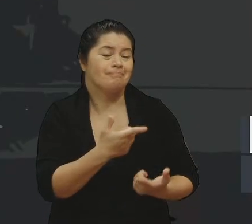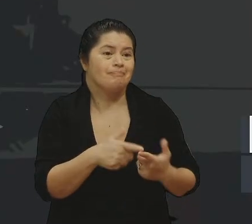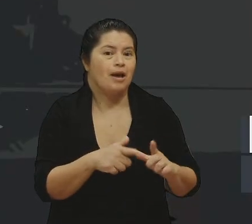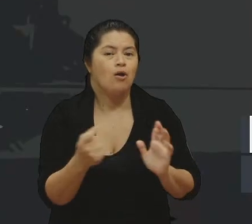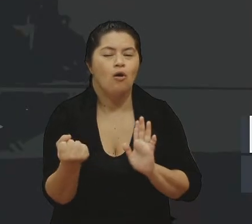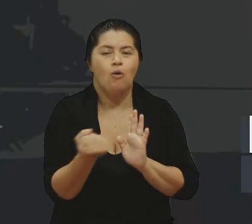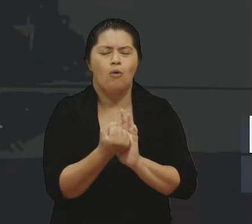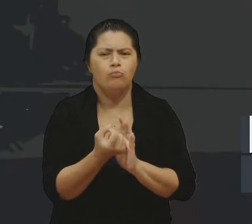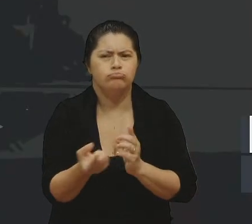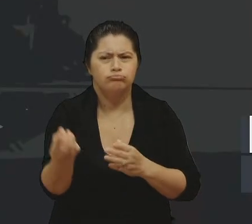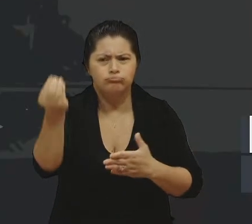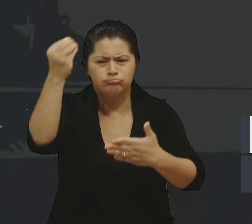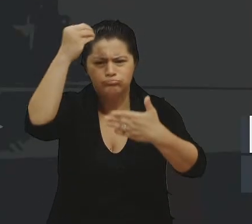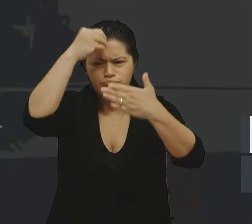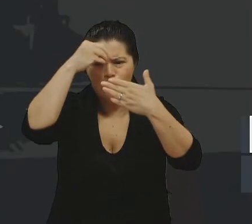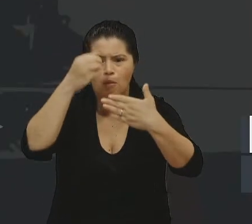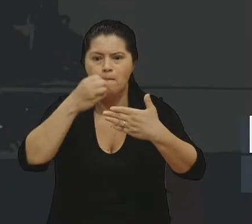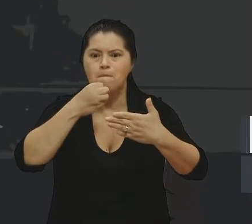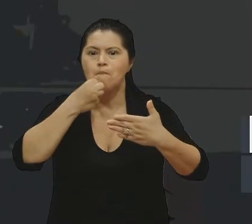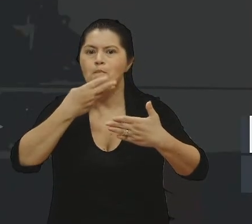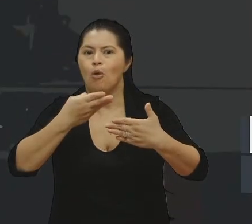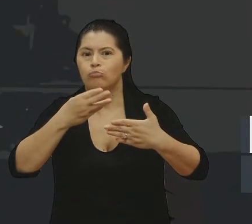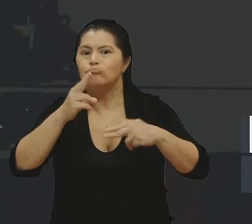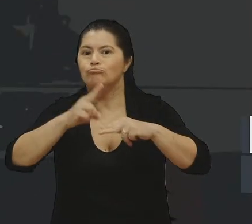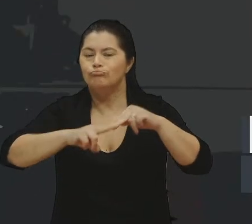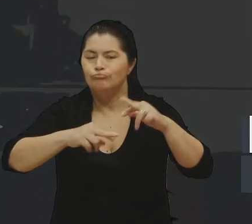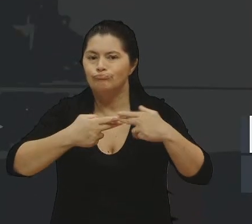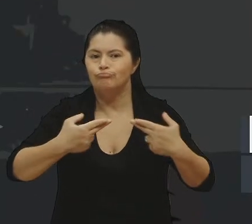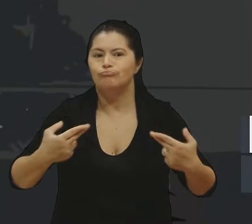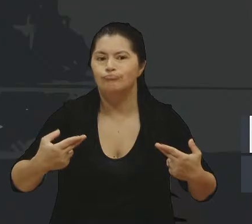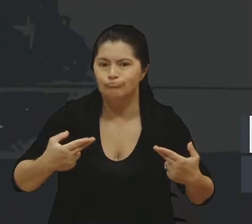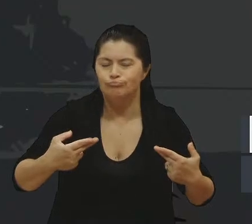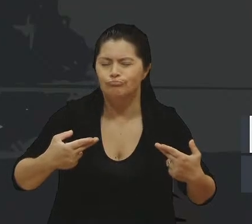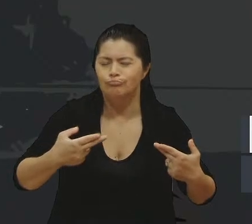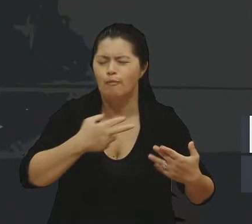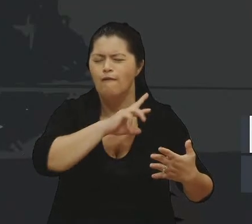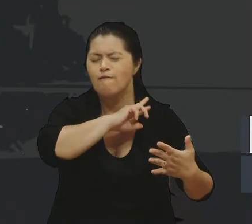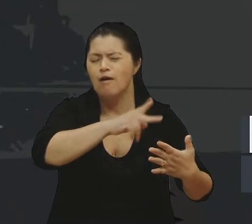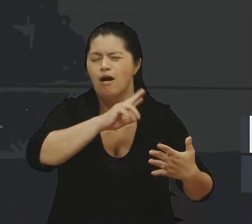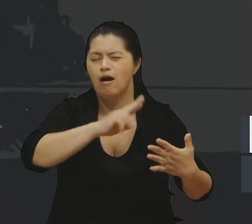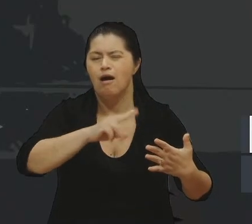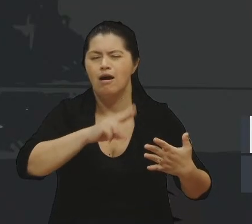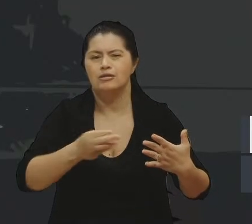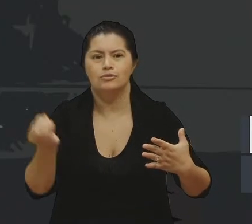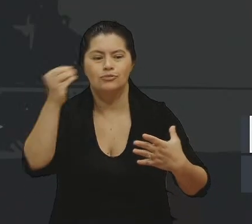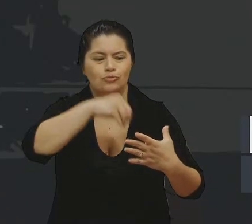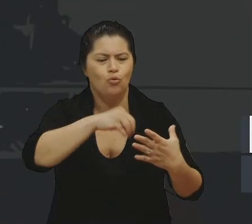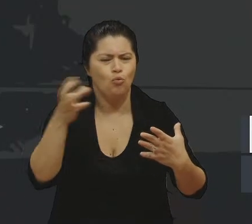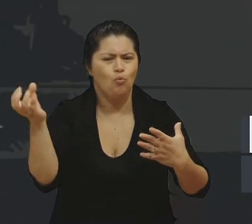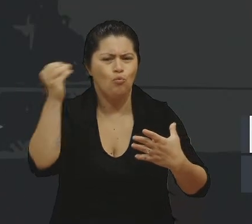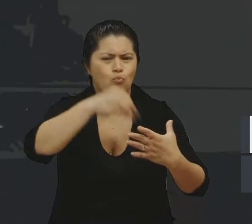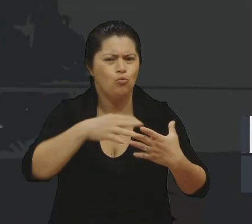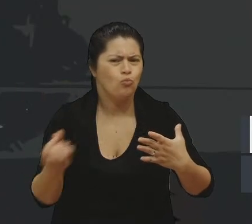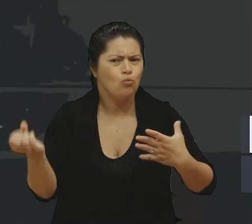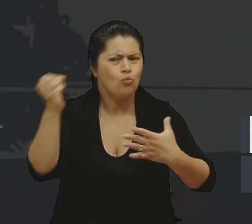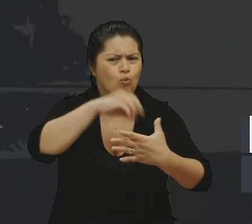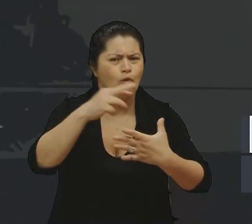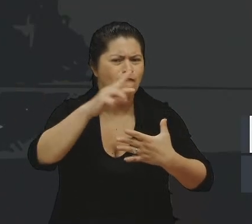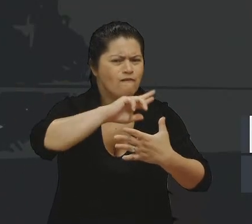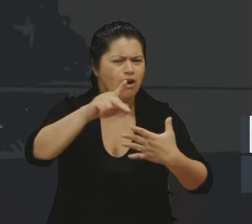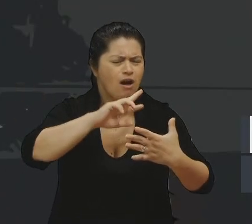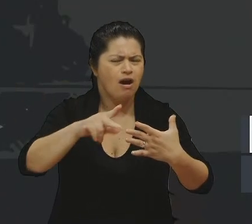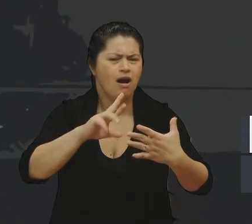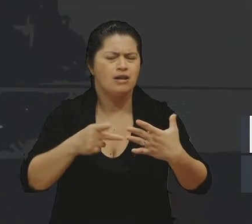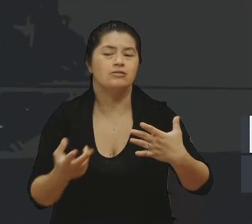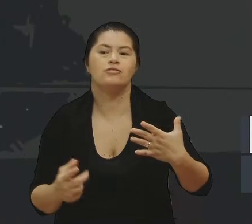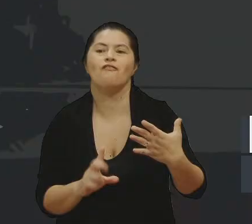nossa cabeça. Primeiro, ela tem um bom equipamento? Tem. Ou seja, ela vai agregando ela agrega todas as categorias abaixo e ainda agrega mais